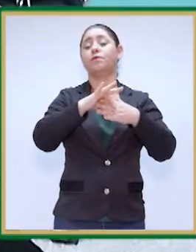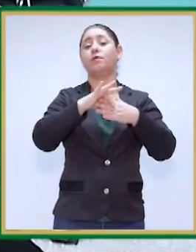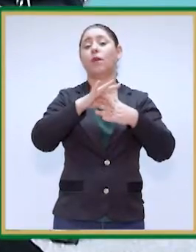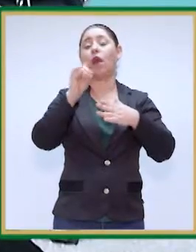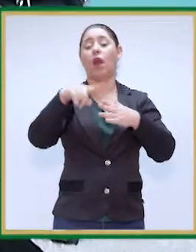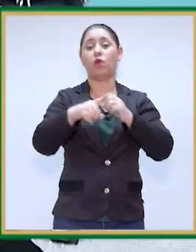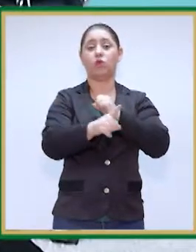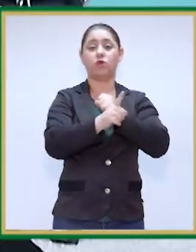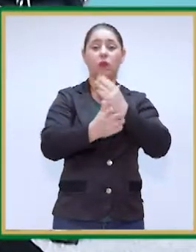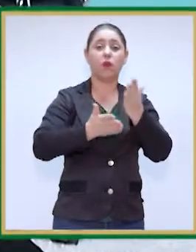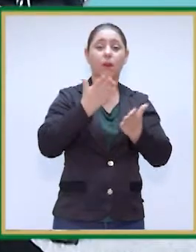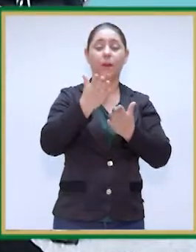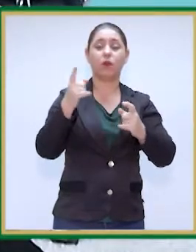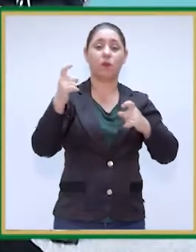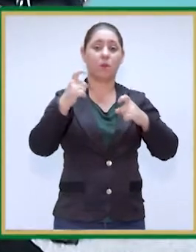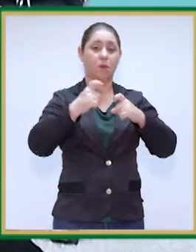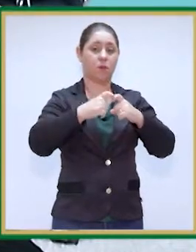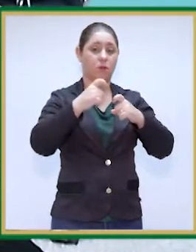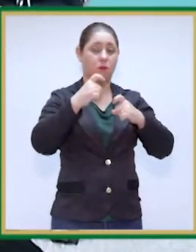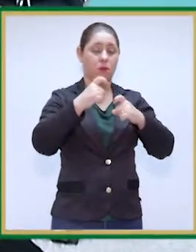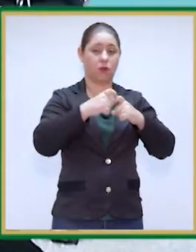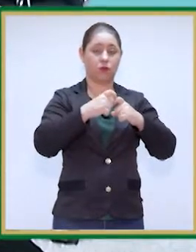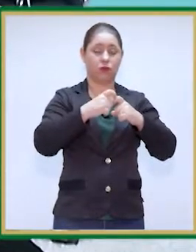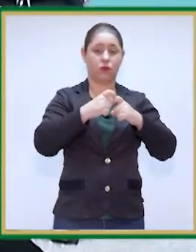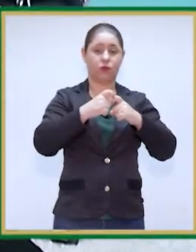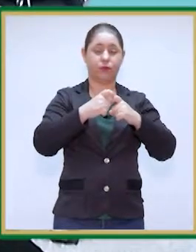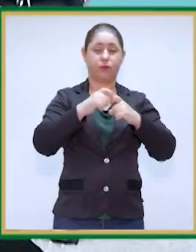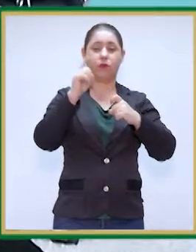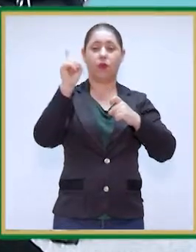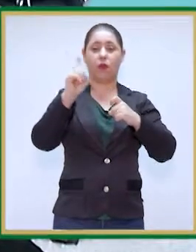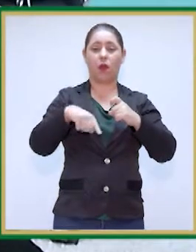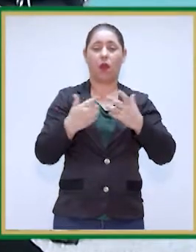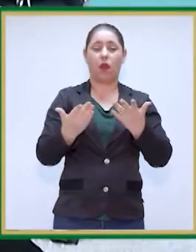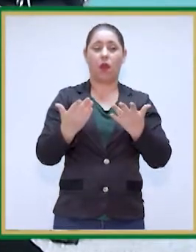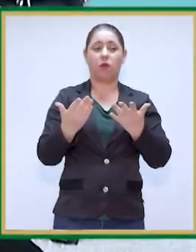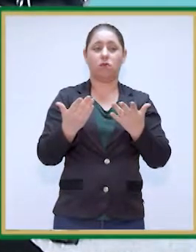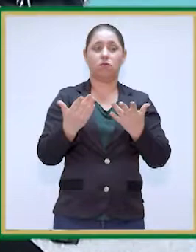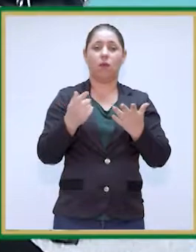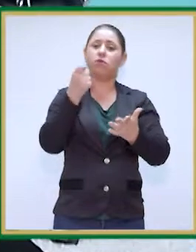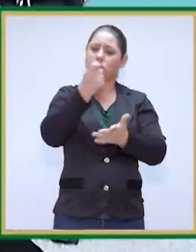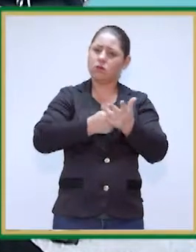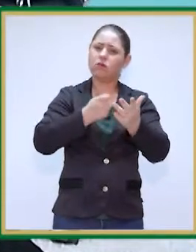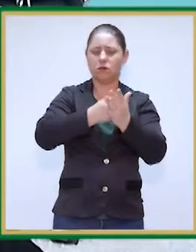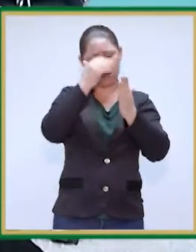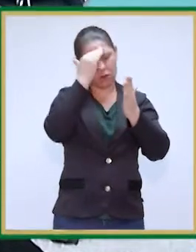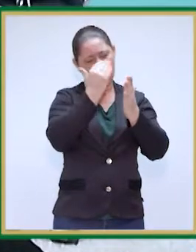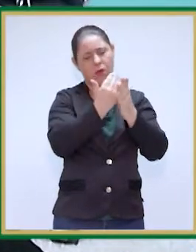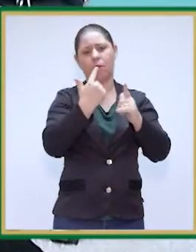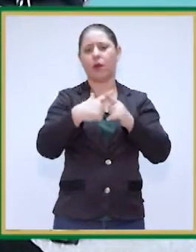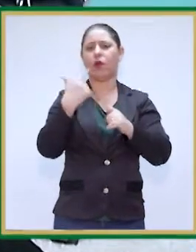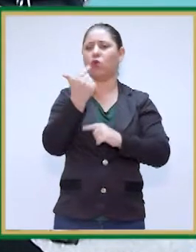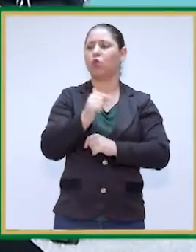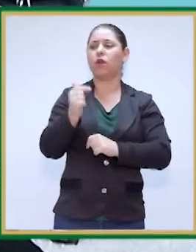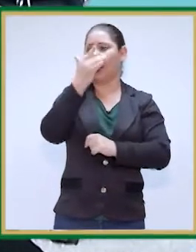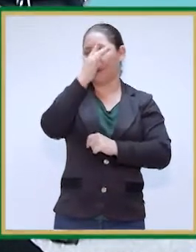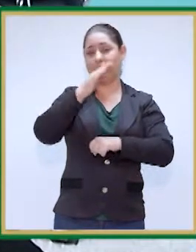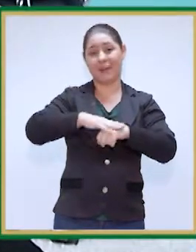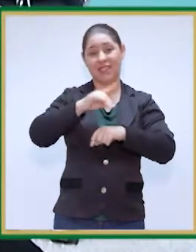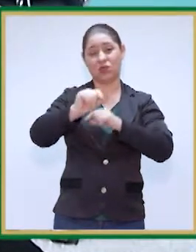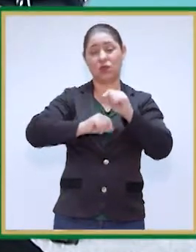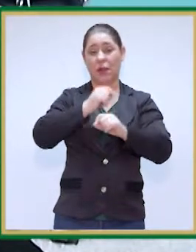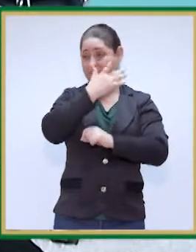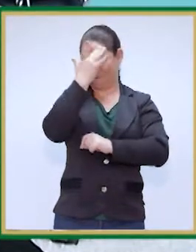preconizar que o tratamento médico seja cumprido, respeitado, e que a gente não tenha